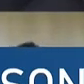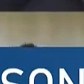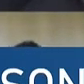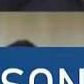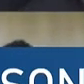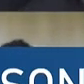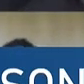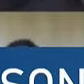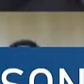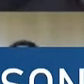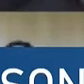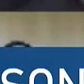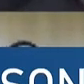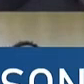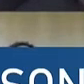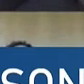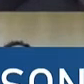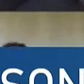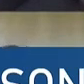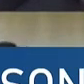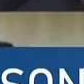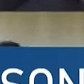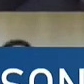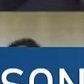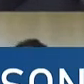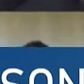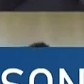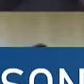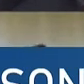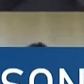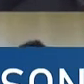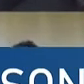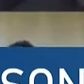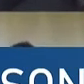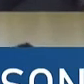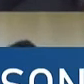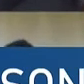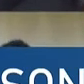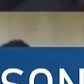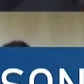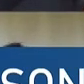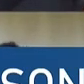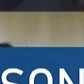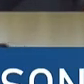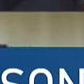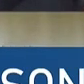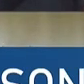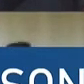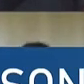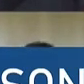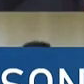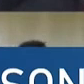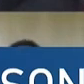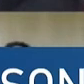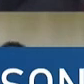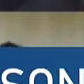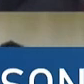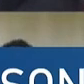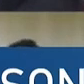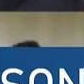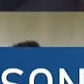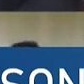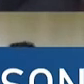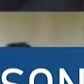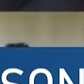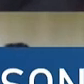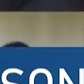da dinâmica do crime, a confirmação dos executores, permitirá, sem dúvida nenhuma, esse caminho que nós temos